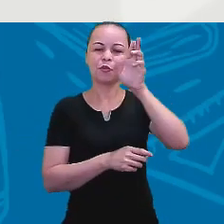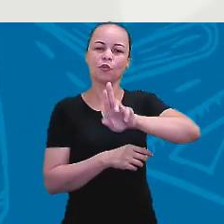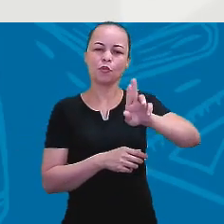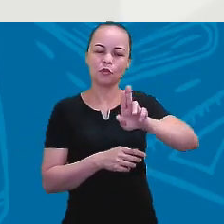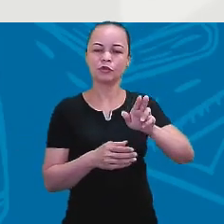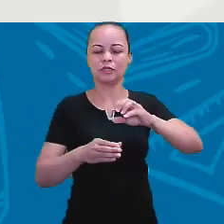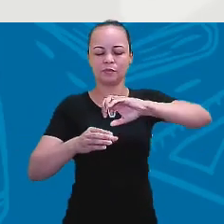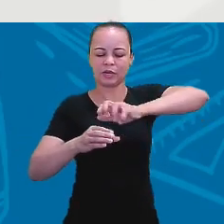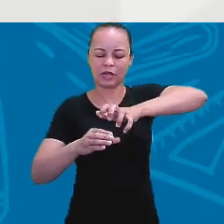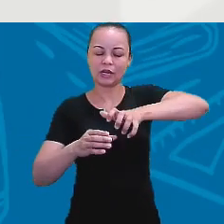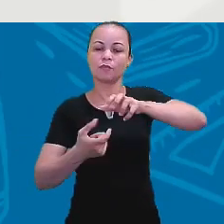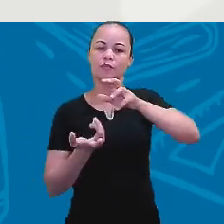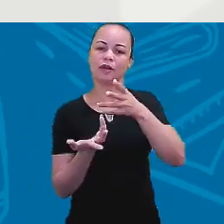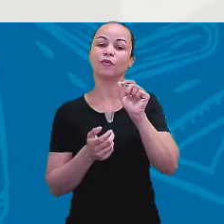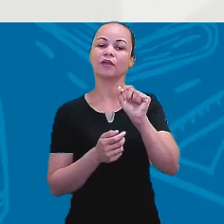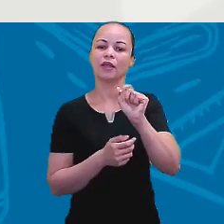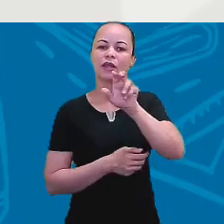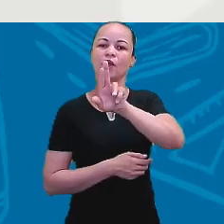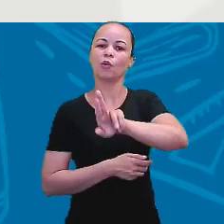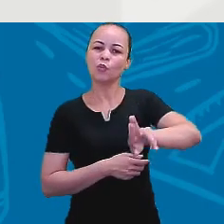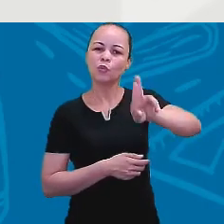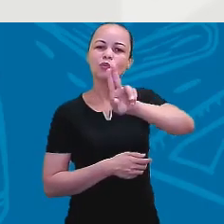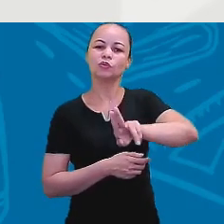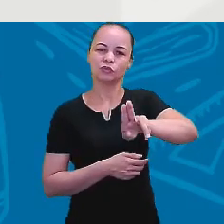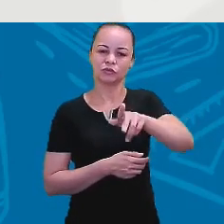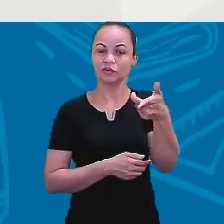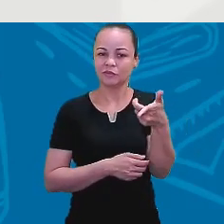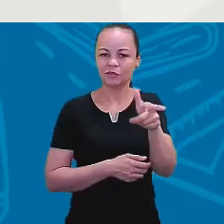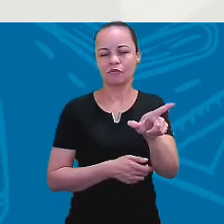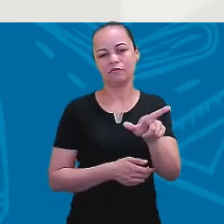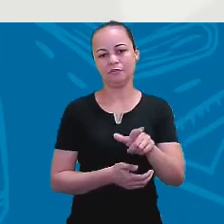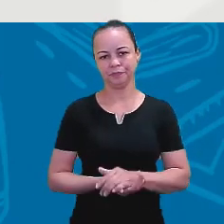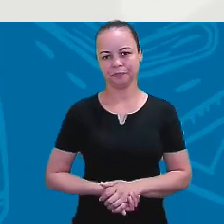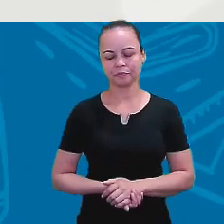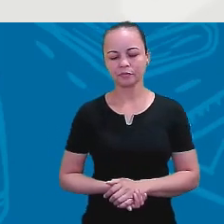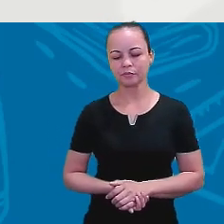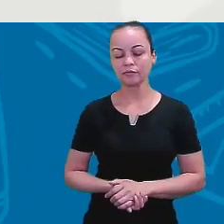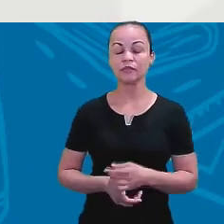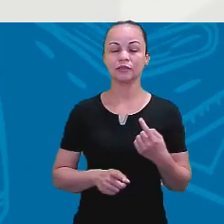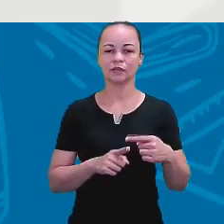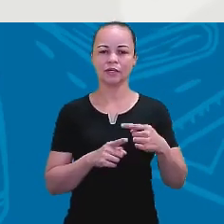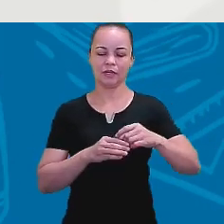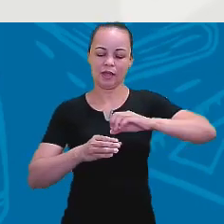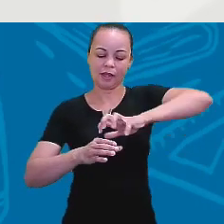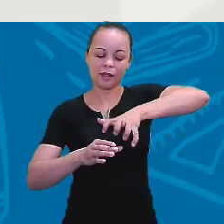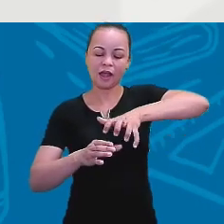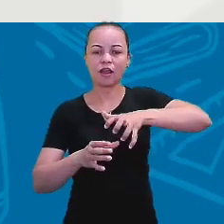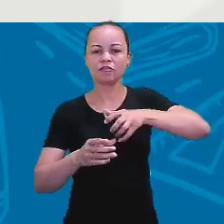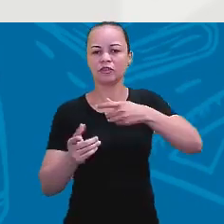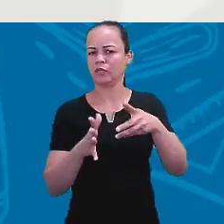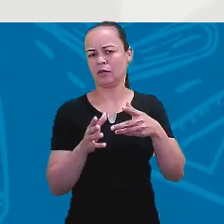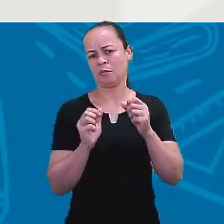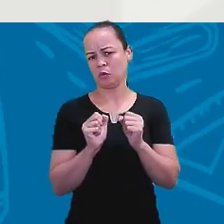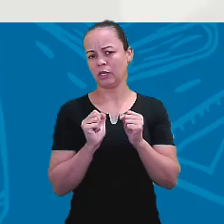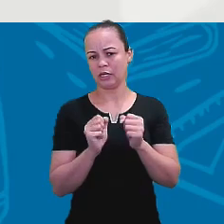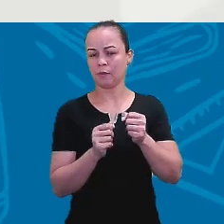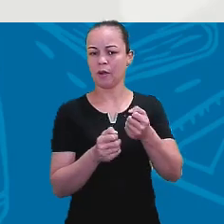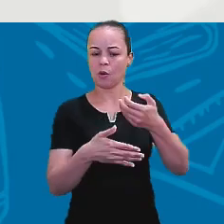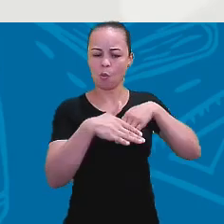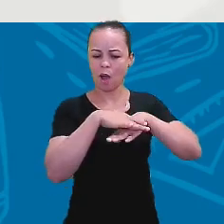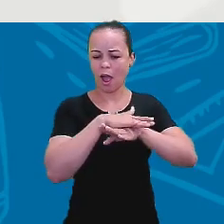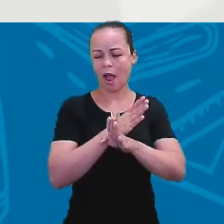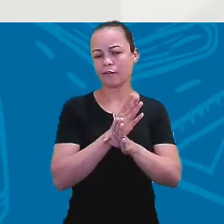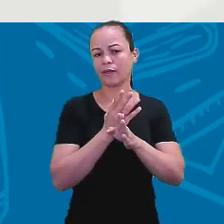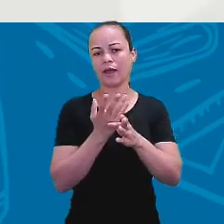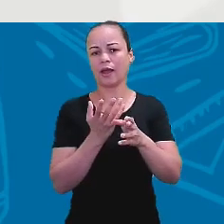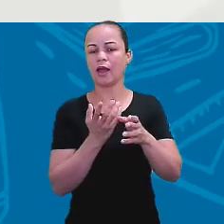realizando uma reutilização. Por quê? A garrafa PET ela servia para armazenar um determinado líquido. Poderia ser